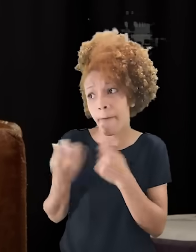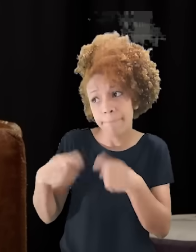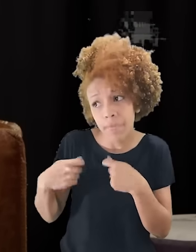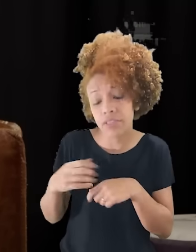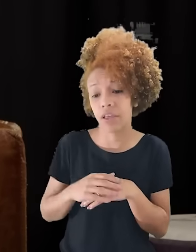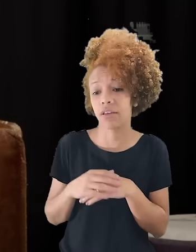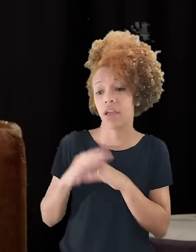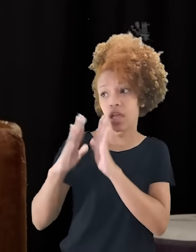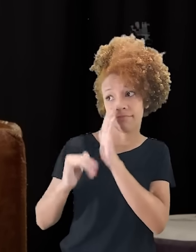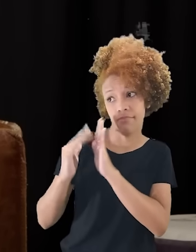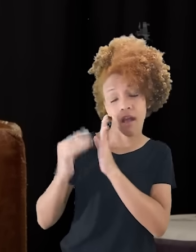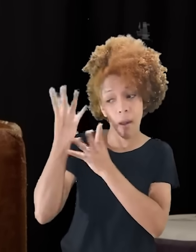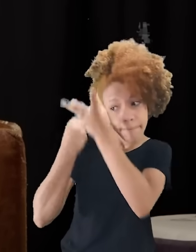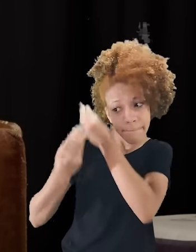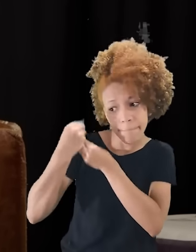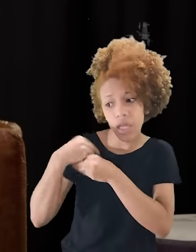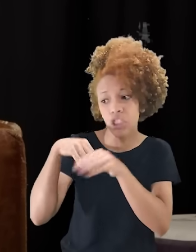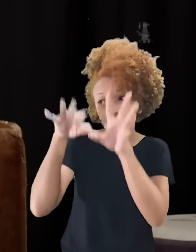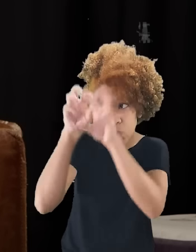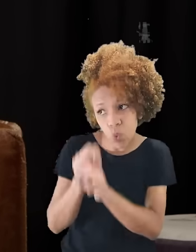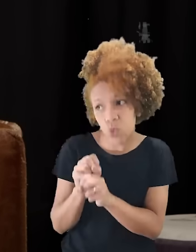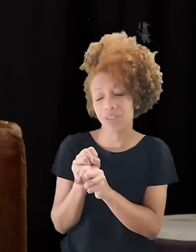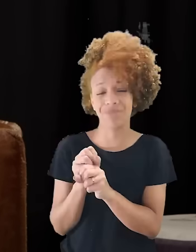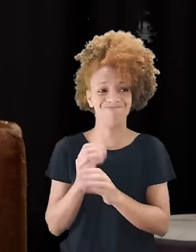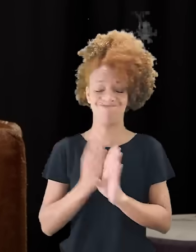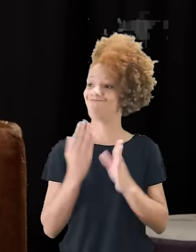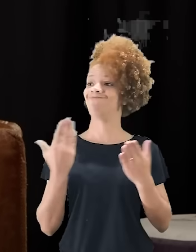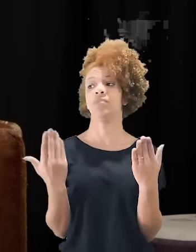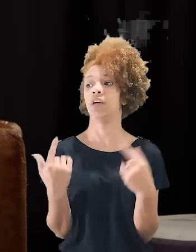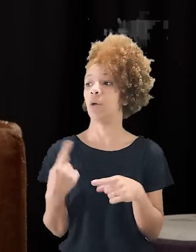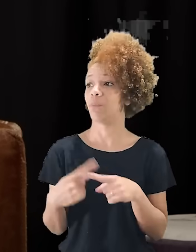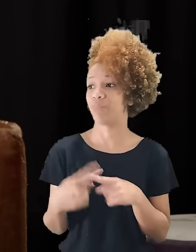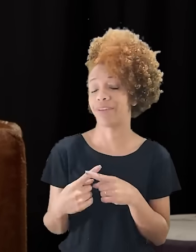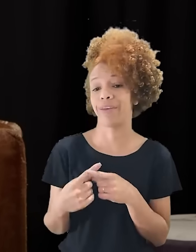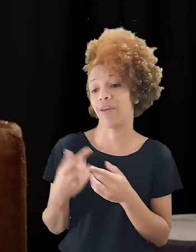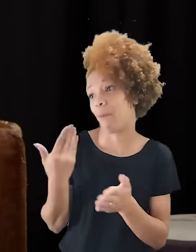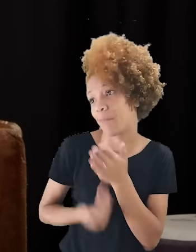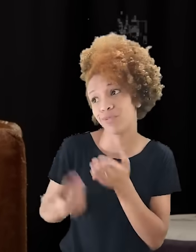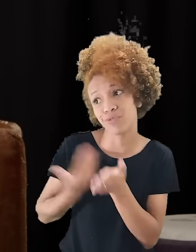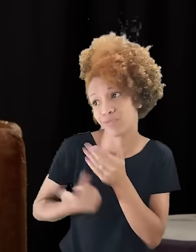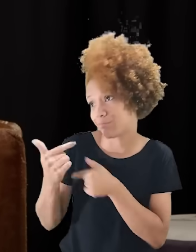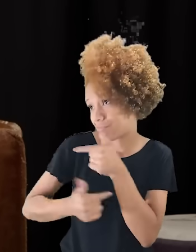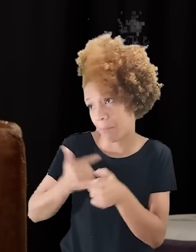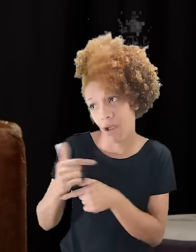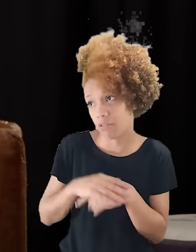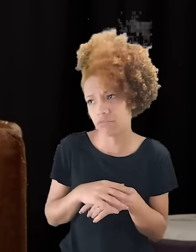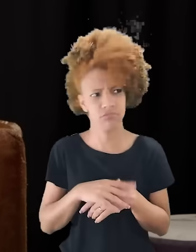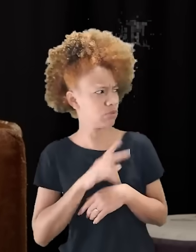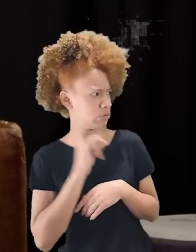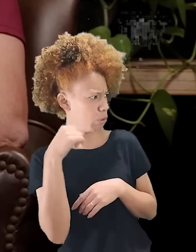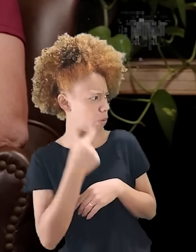precisei tonalizar meu cabelo e deixar ele mais escuro e isso me afetou demais porque eu perdi trabalho um monte de